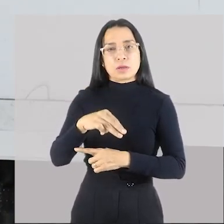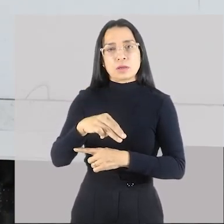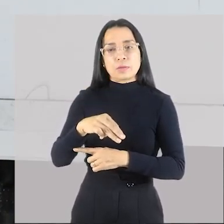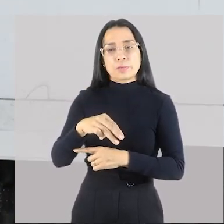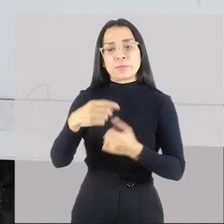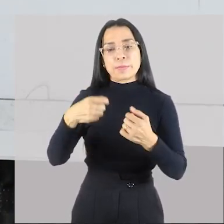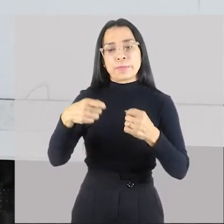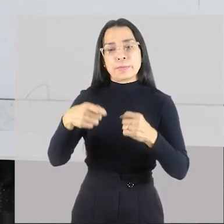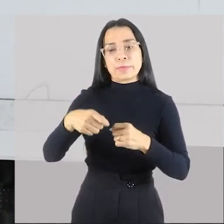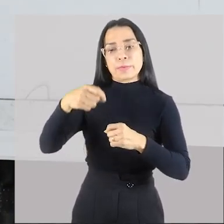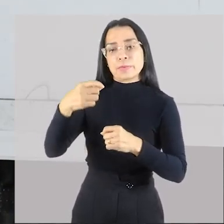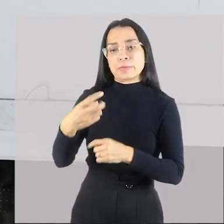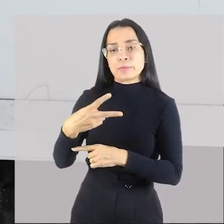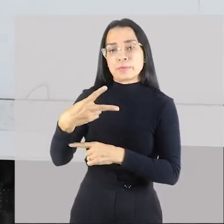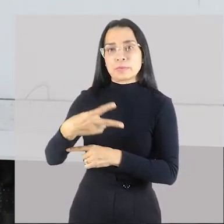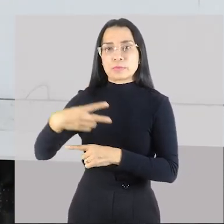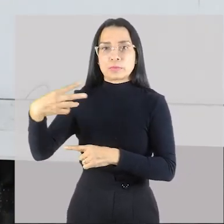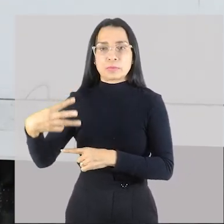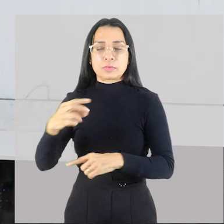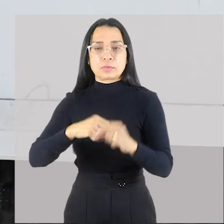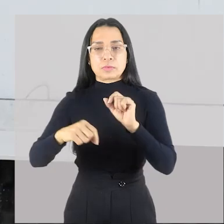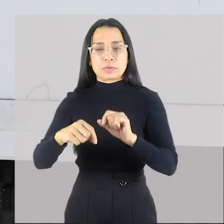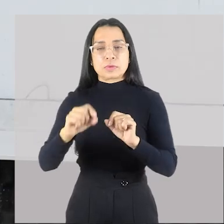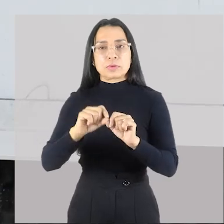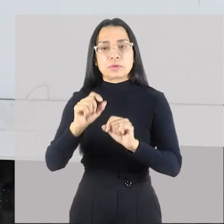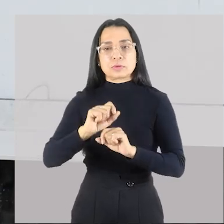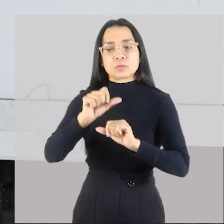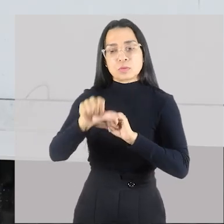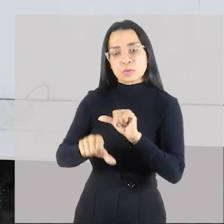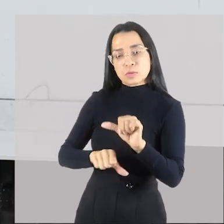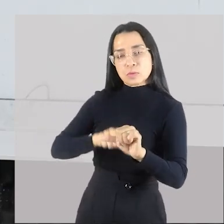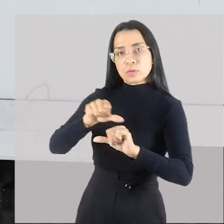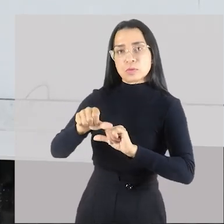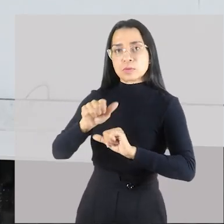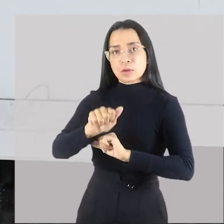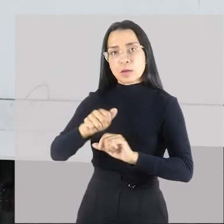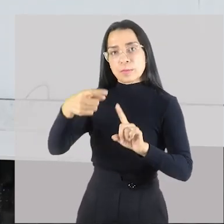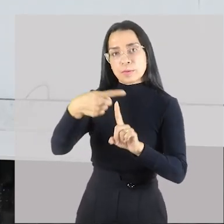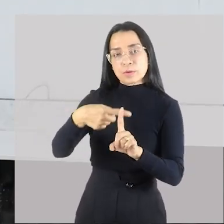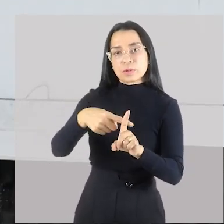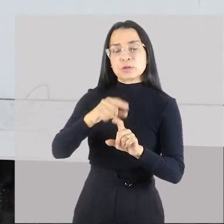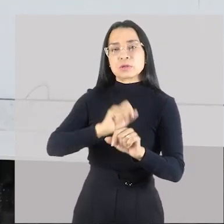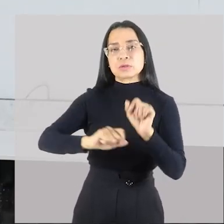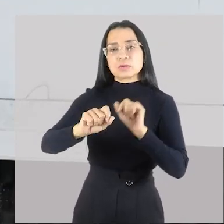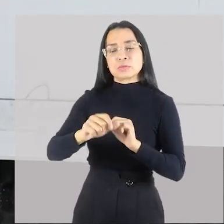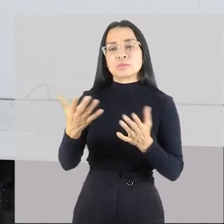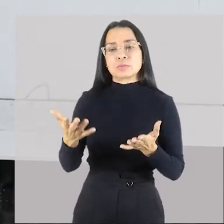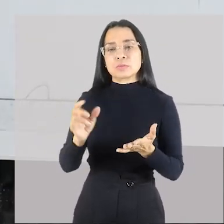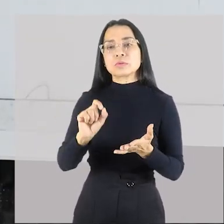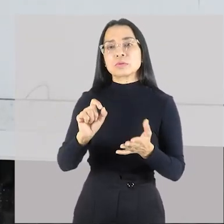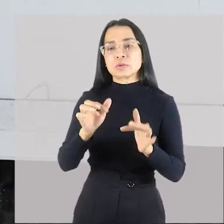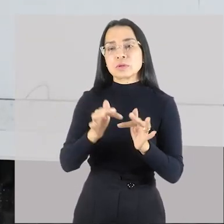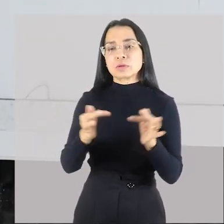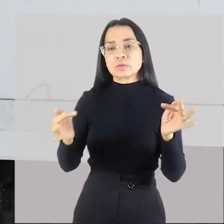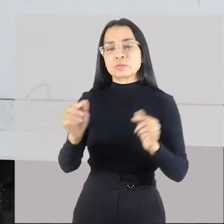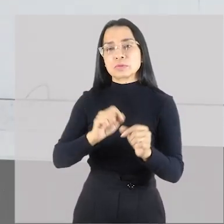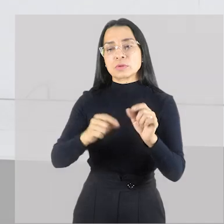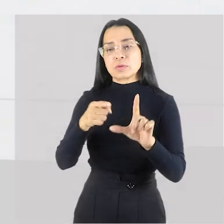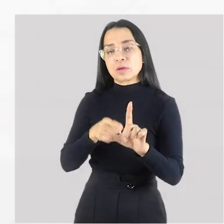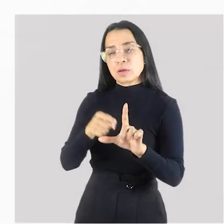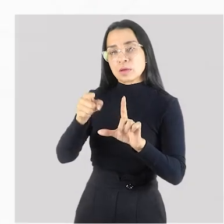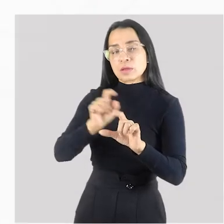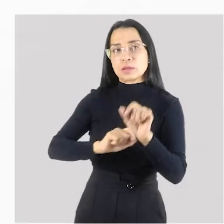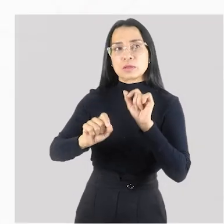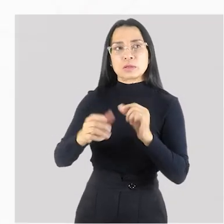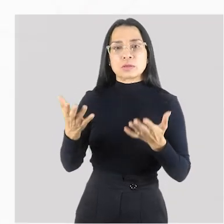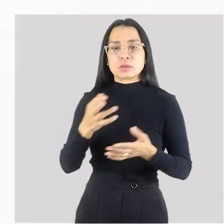3, porque um m maior do que 3 faz com que esse a seja positivo, e o a sendo positivo, a função é crescente.